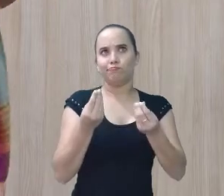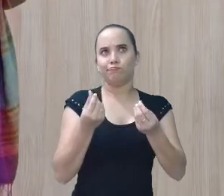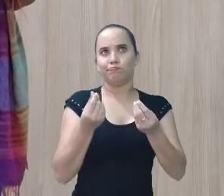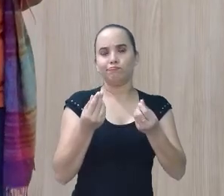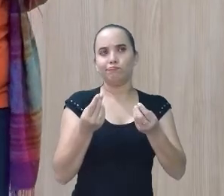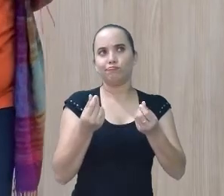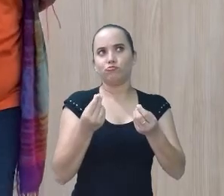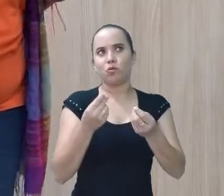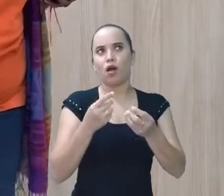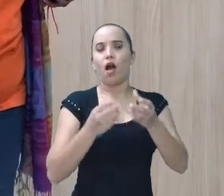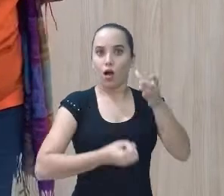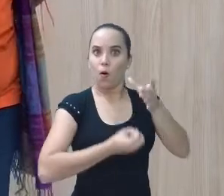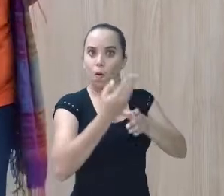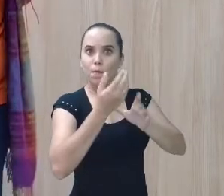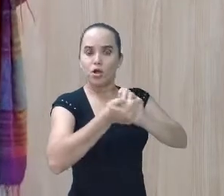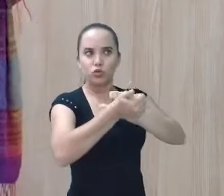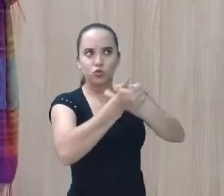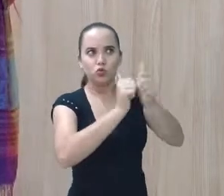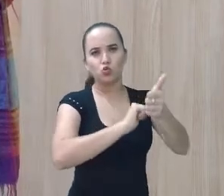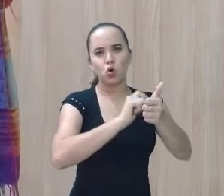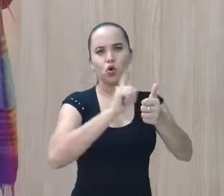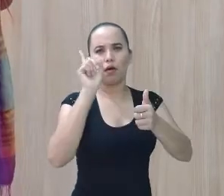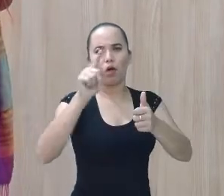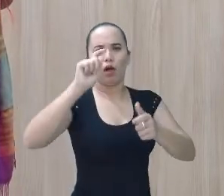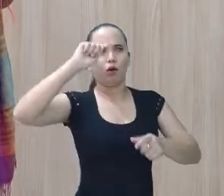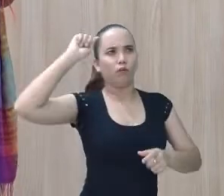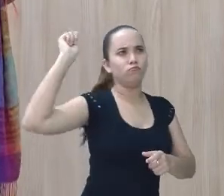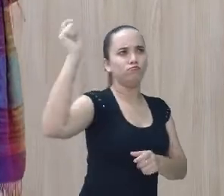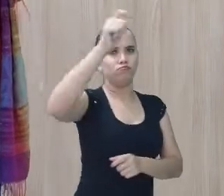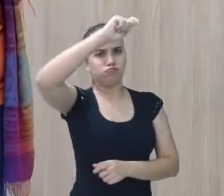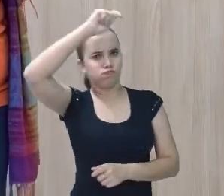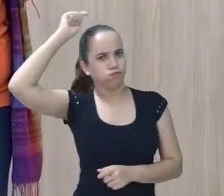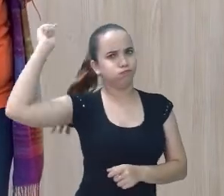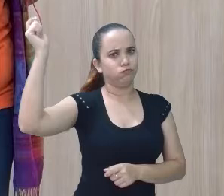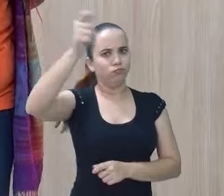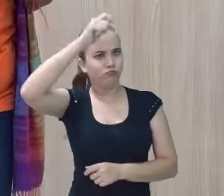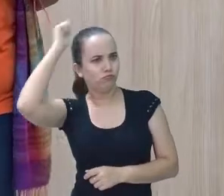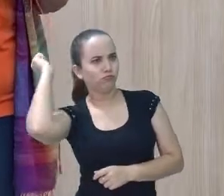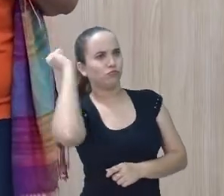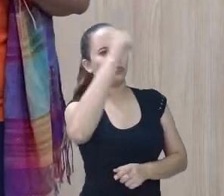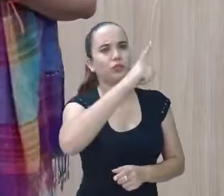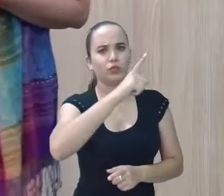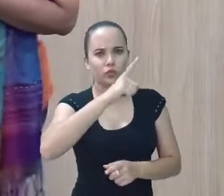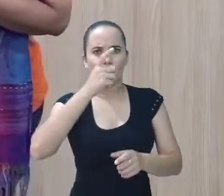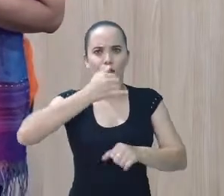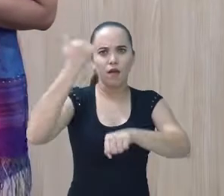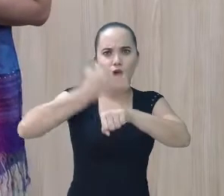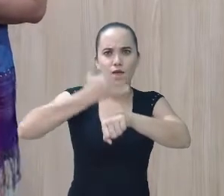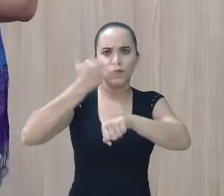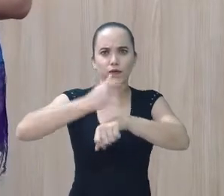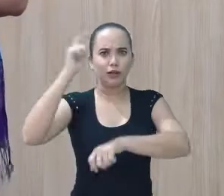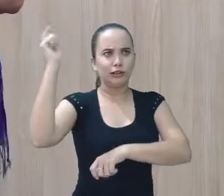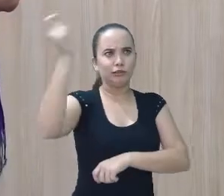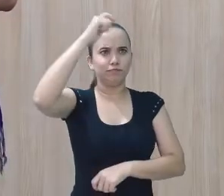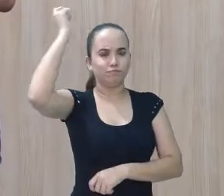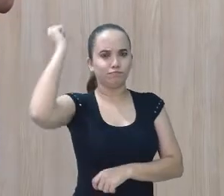esporte do atletismo, que é justamente você roda um ferro e joga, né? Então é